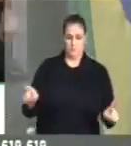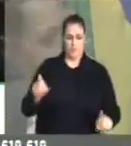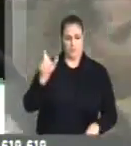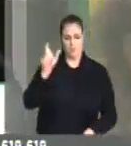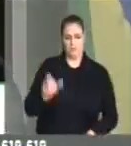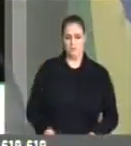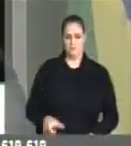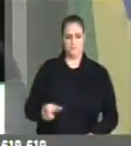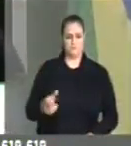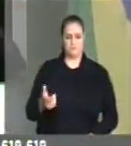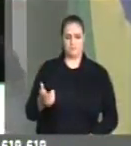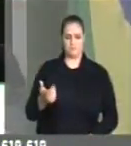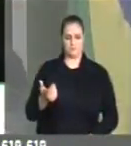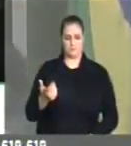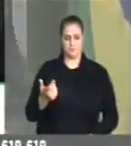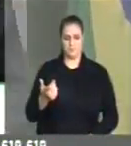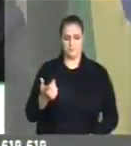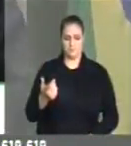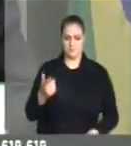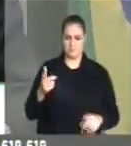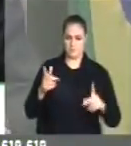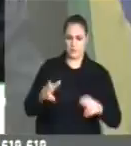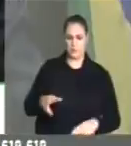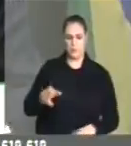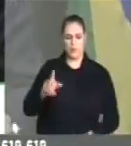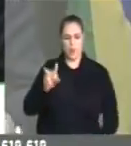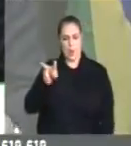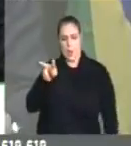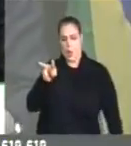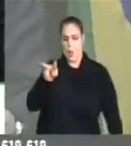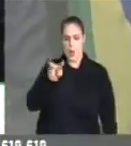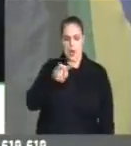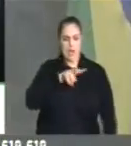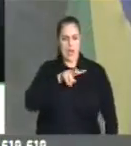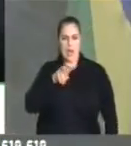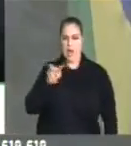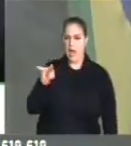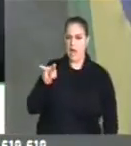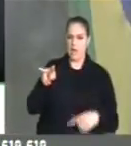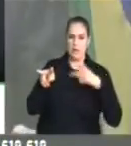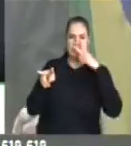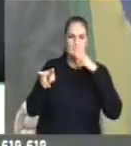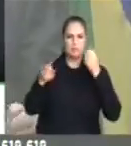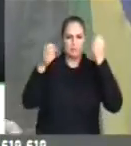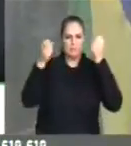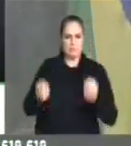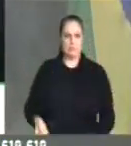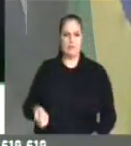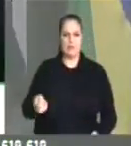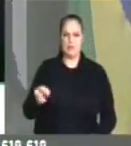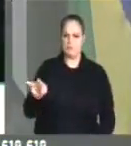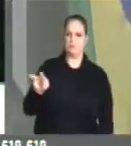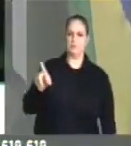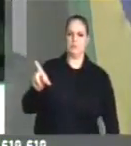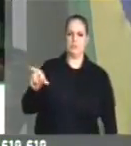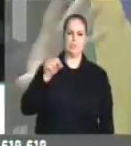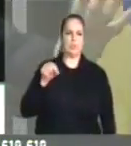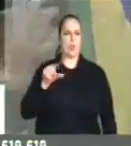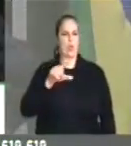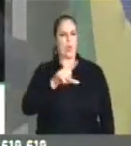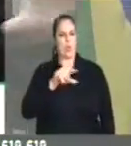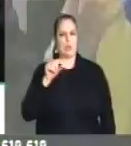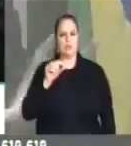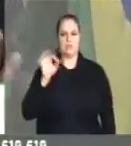Fernando Henrique muitas vezes disse que tinha o peso de uma pata de elefante, sabia escolher. E não